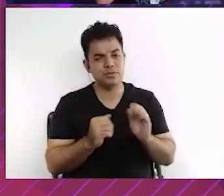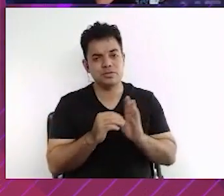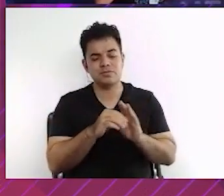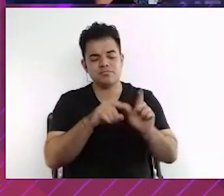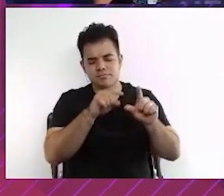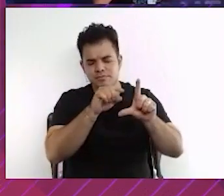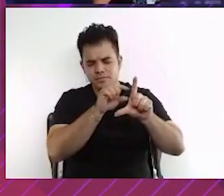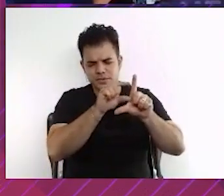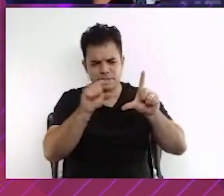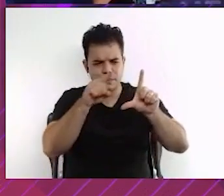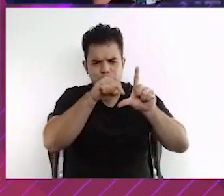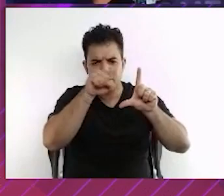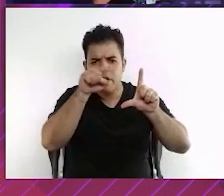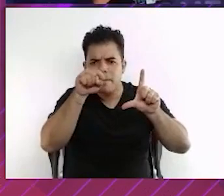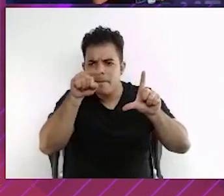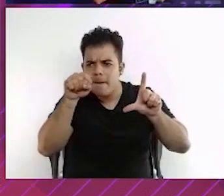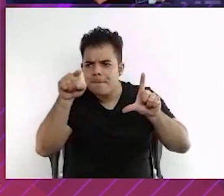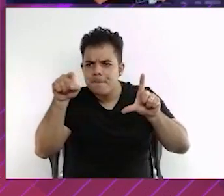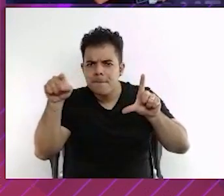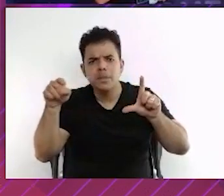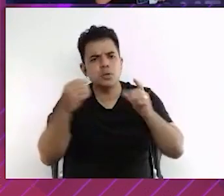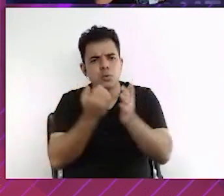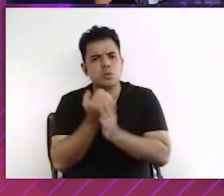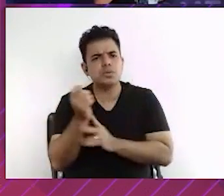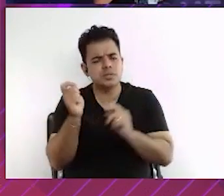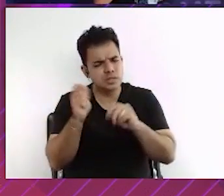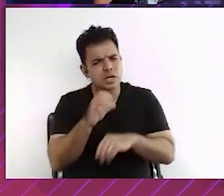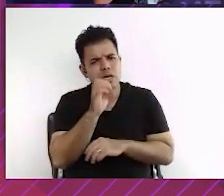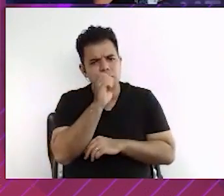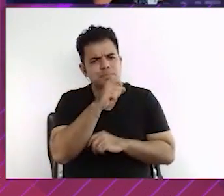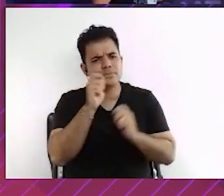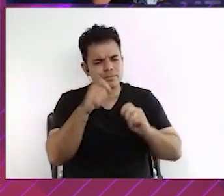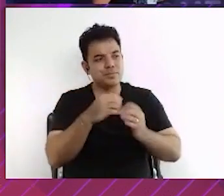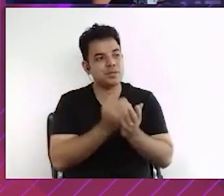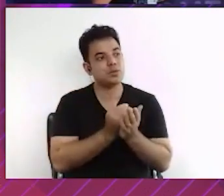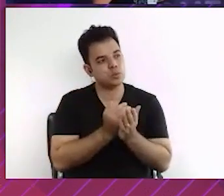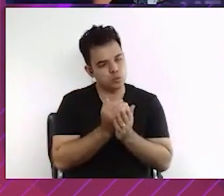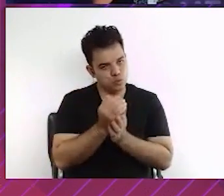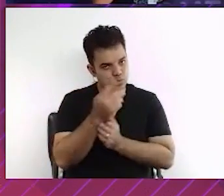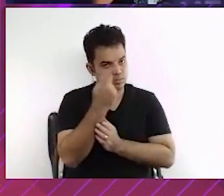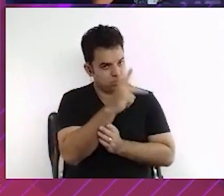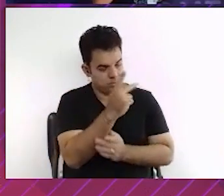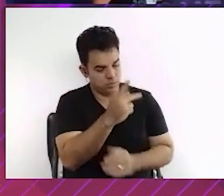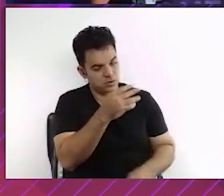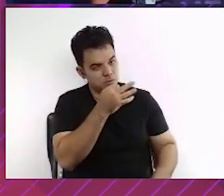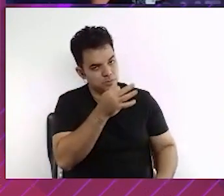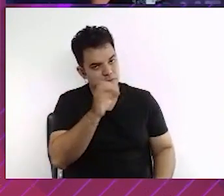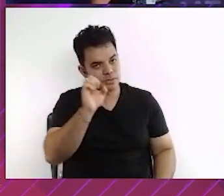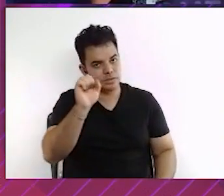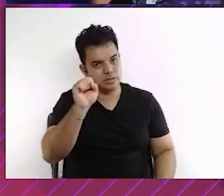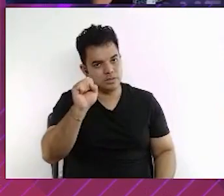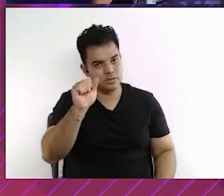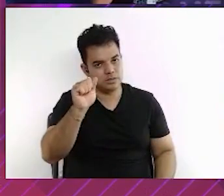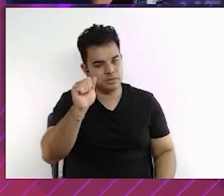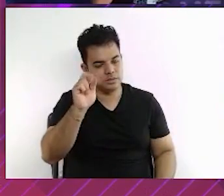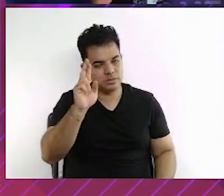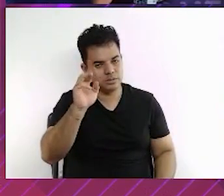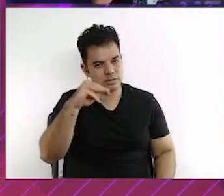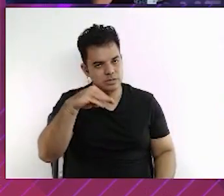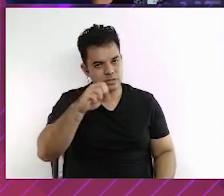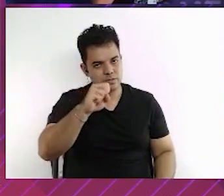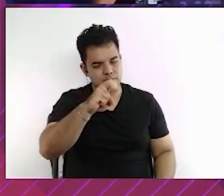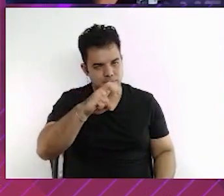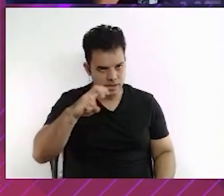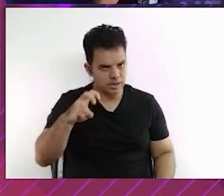mesmo. Só que aí, no caso, a gente começou com o Sorimax, né? Que é um Arima que leva em